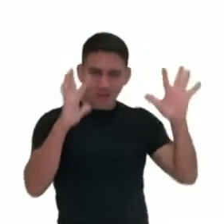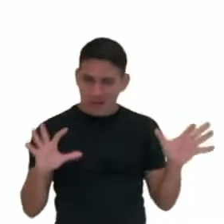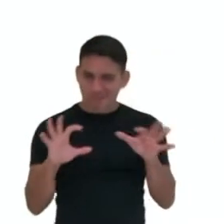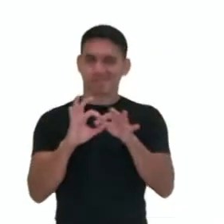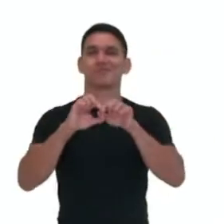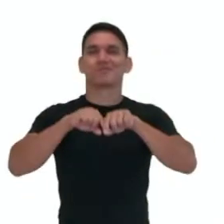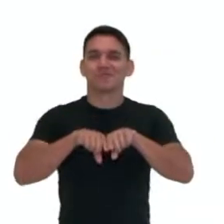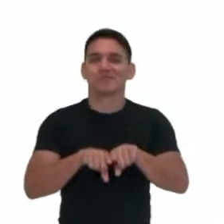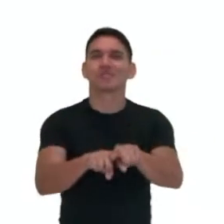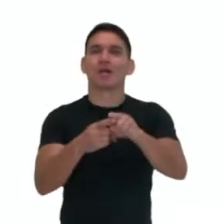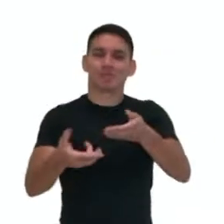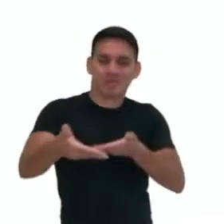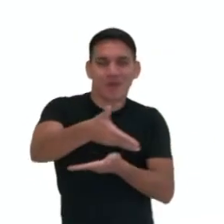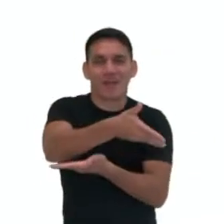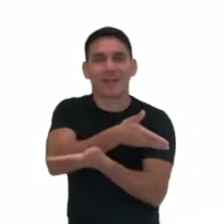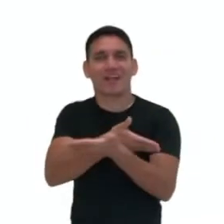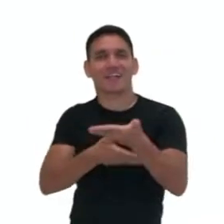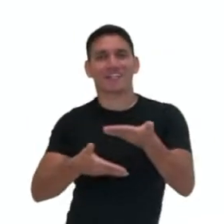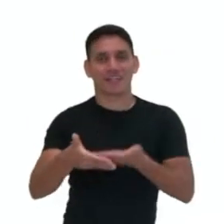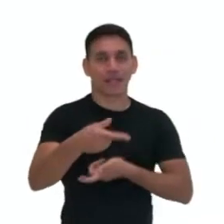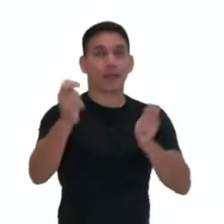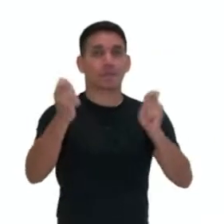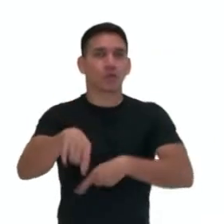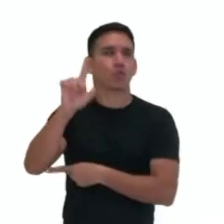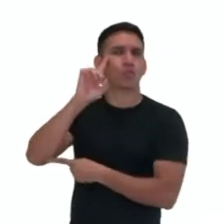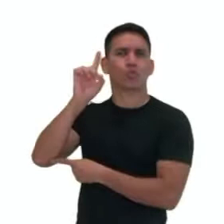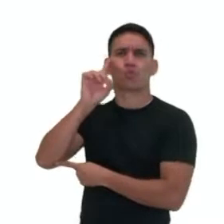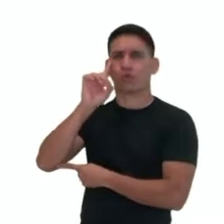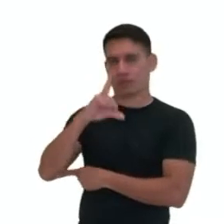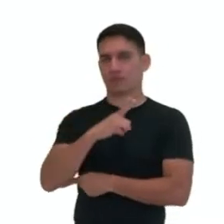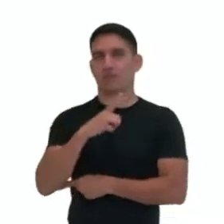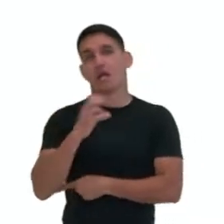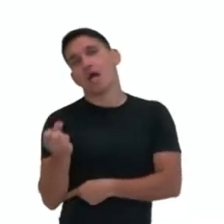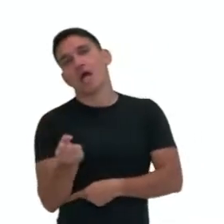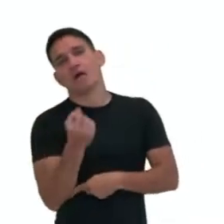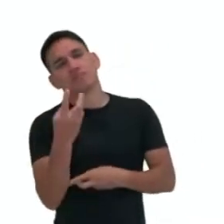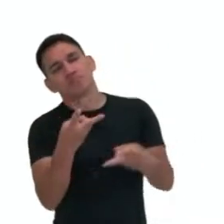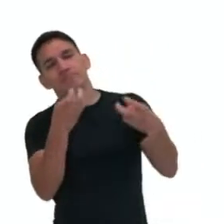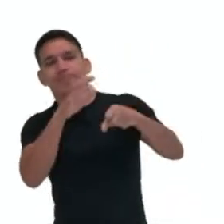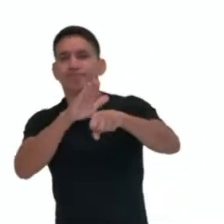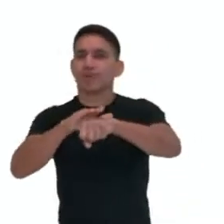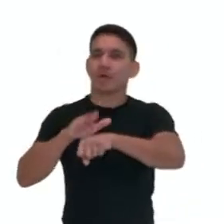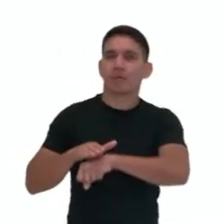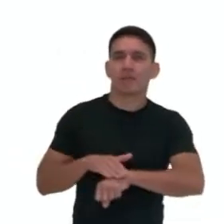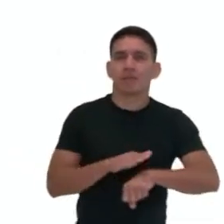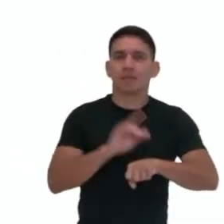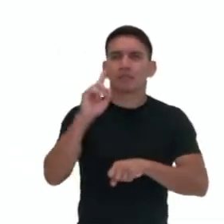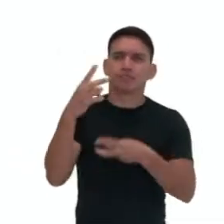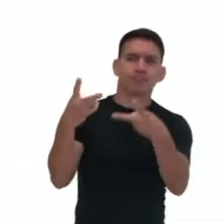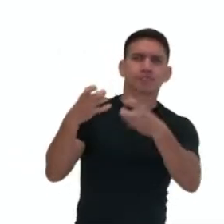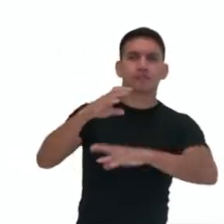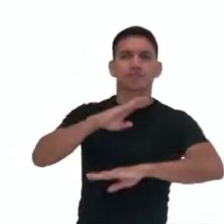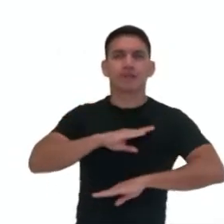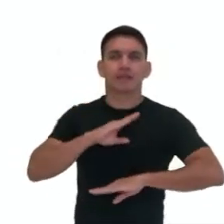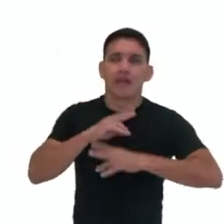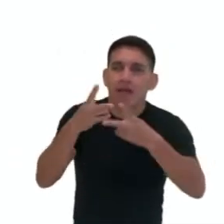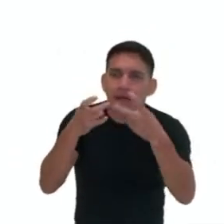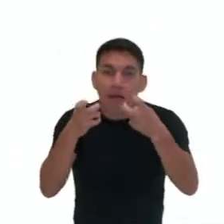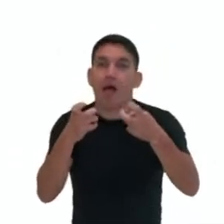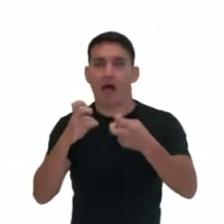entrelaçam reciprocamente. No dia a dia, ao nos depararmos com diferentes manifestações